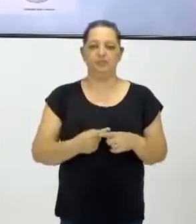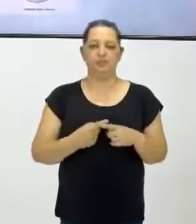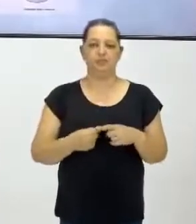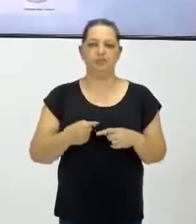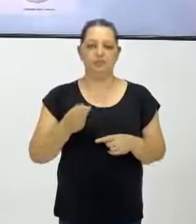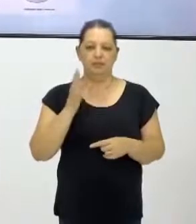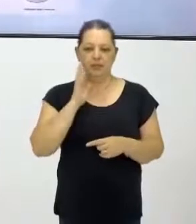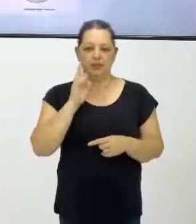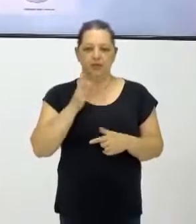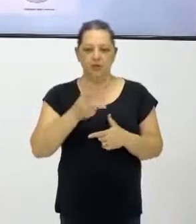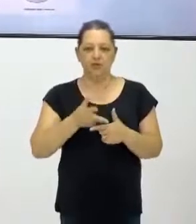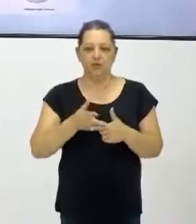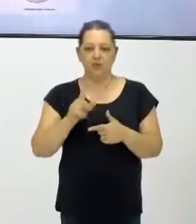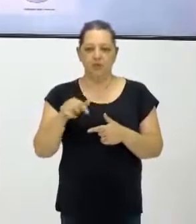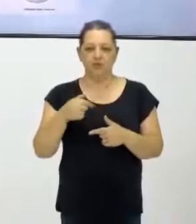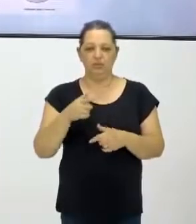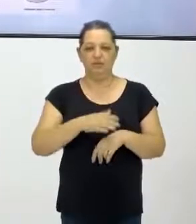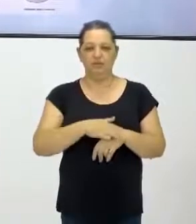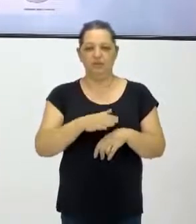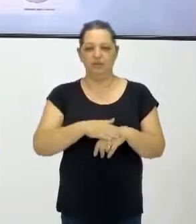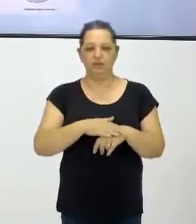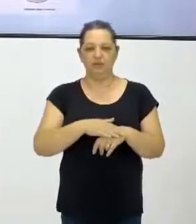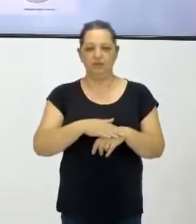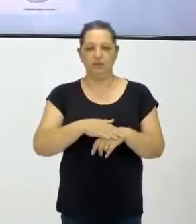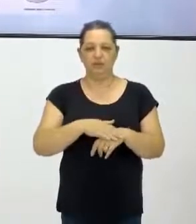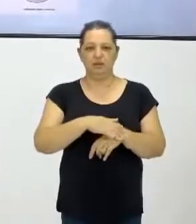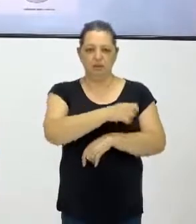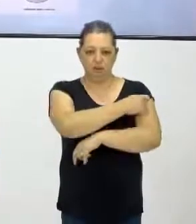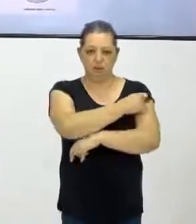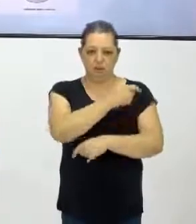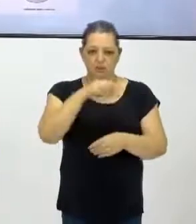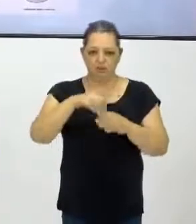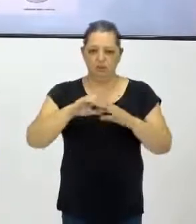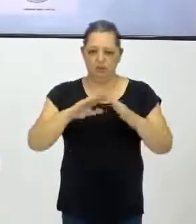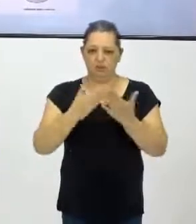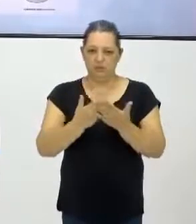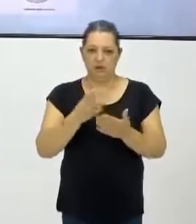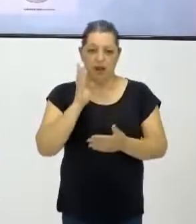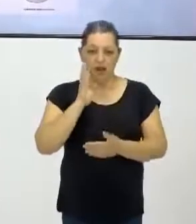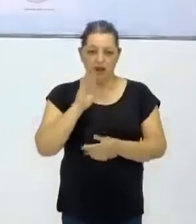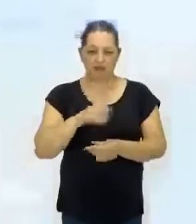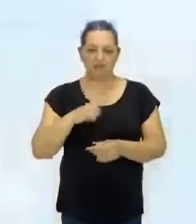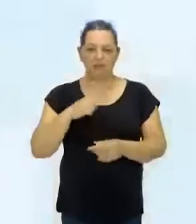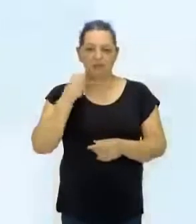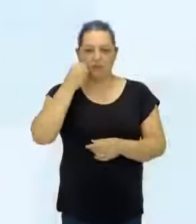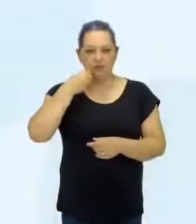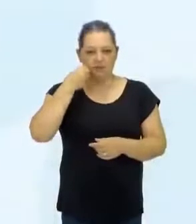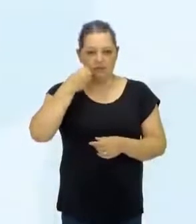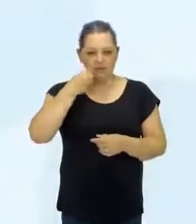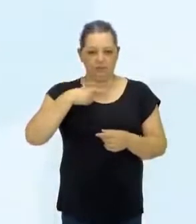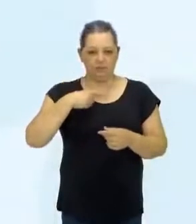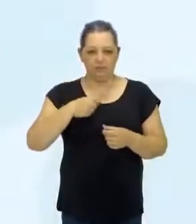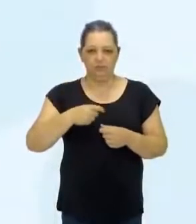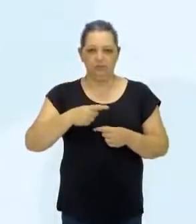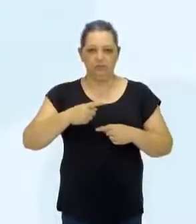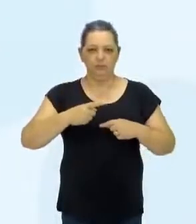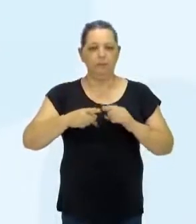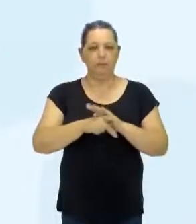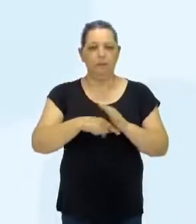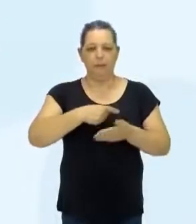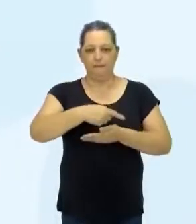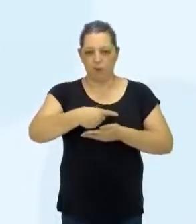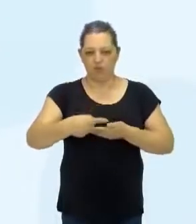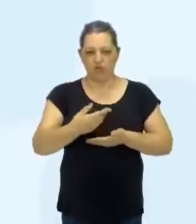Quem quiser, o professor quiser depois fazer com os estudantes na escola, é legal, ó. Tem esse experimento aqui, ó, que tá na apostila de vocês, que